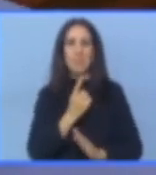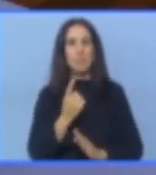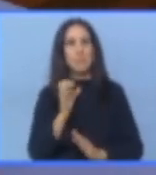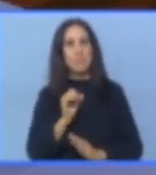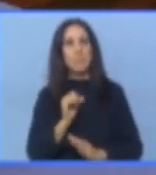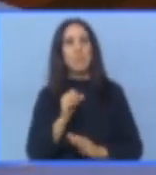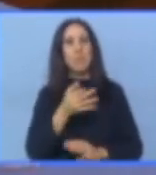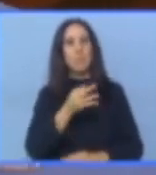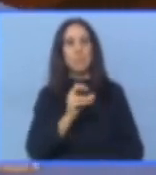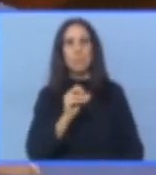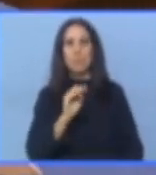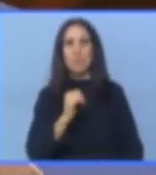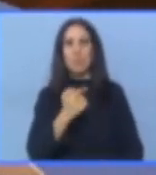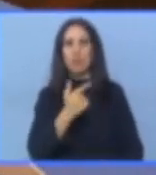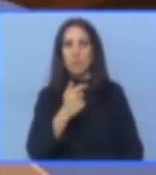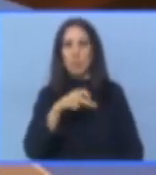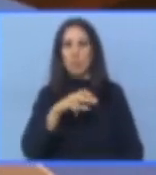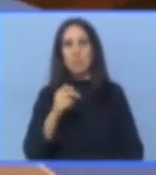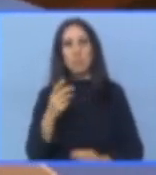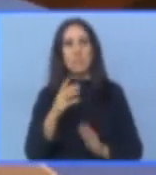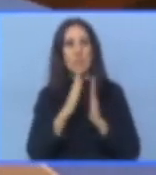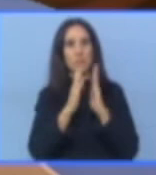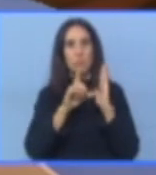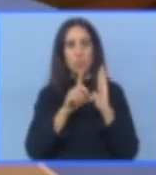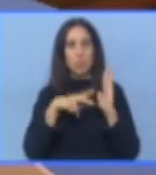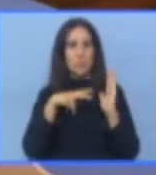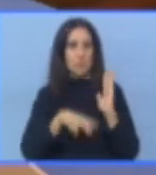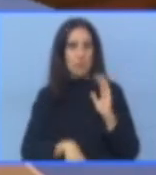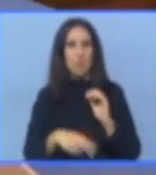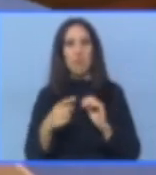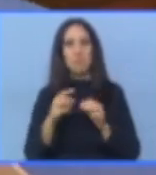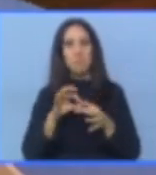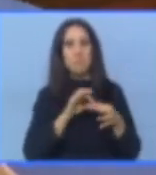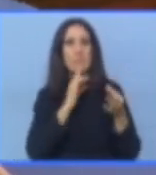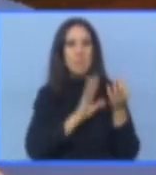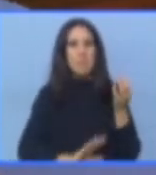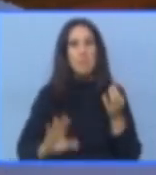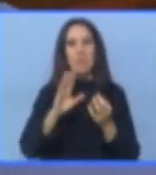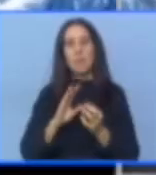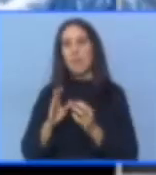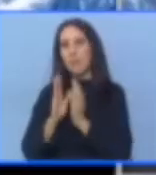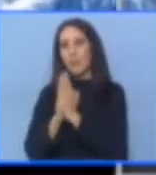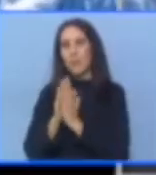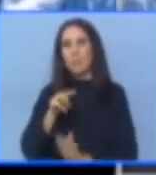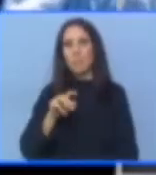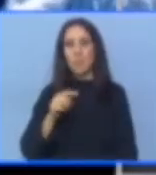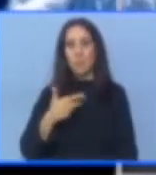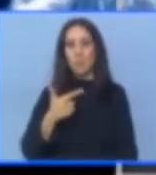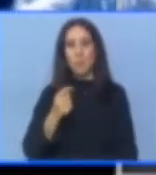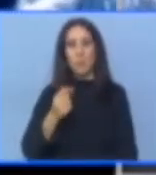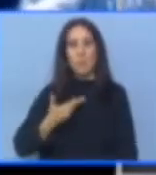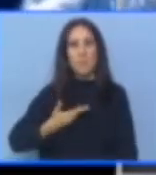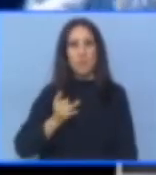ambiência protestante, ou a Igreja Lusitana da Comunhão Anglicana, a Igreja Metodista, enfim, quer dizer, todo